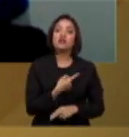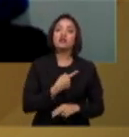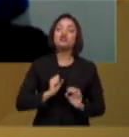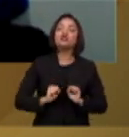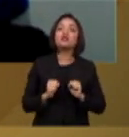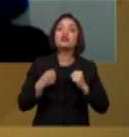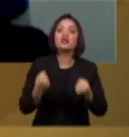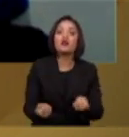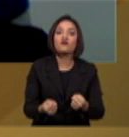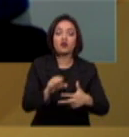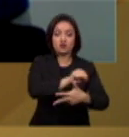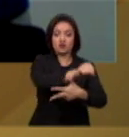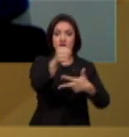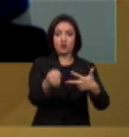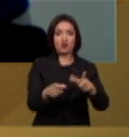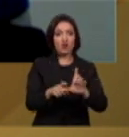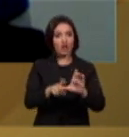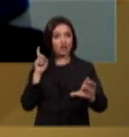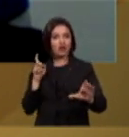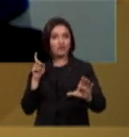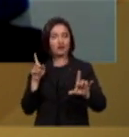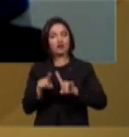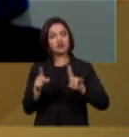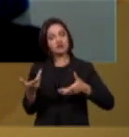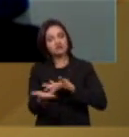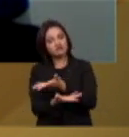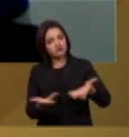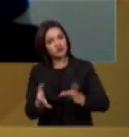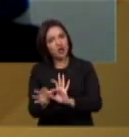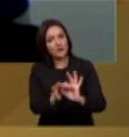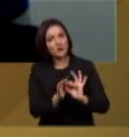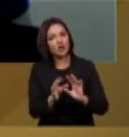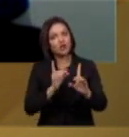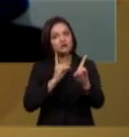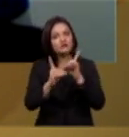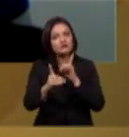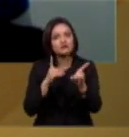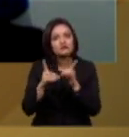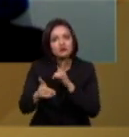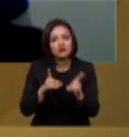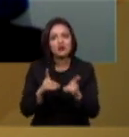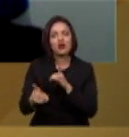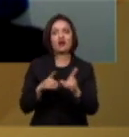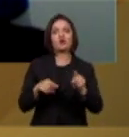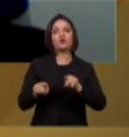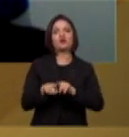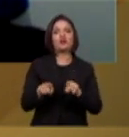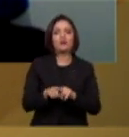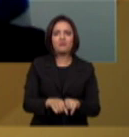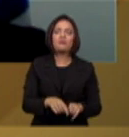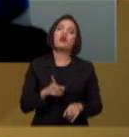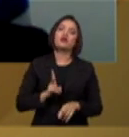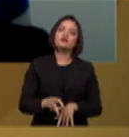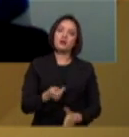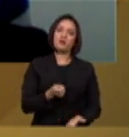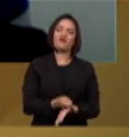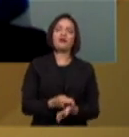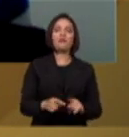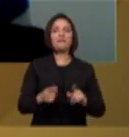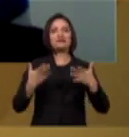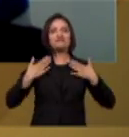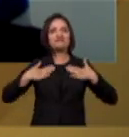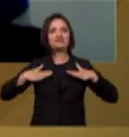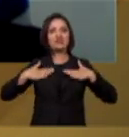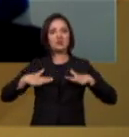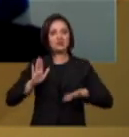quanto a harmonia dos poderes, prezando sempre pelo diálogo, assim como pela condução firme, porém serena, diante